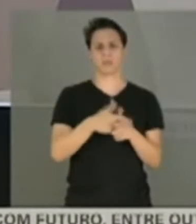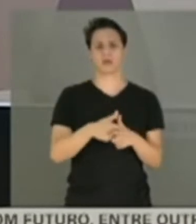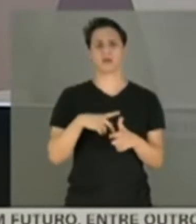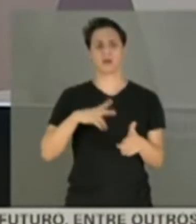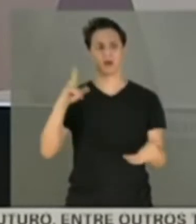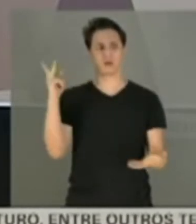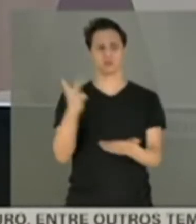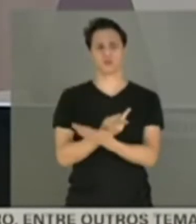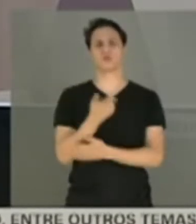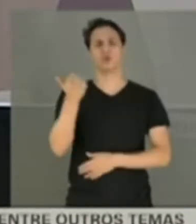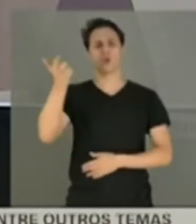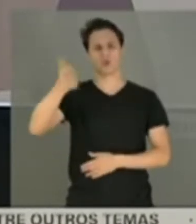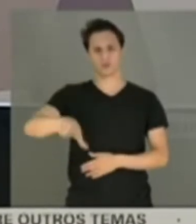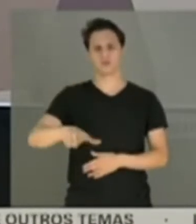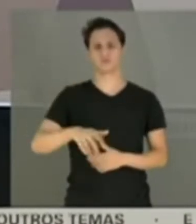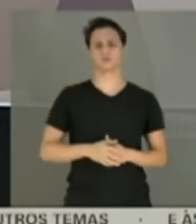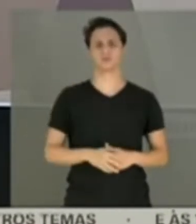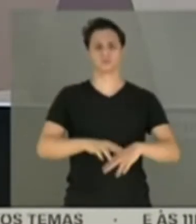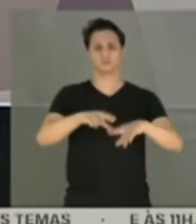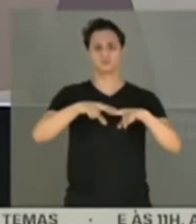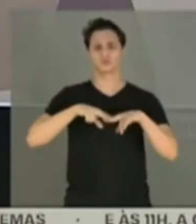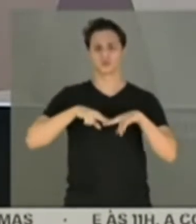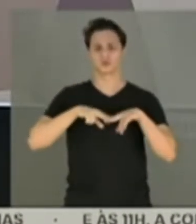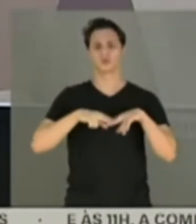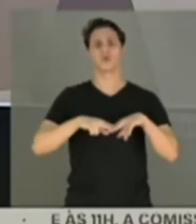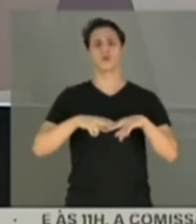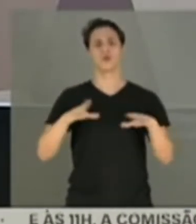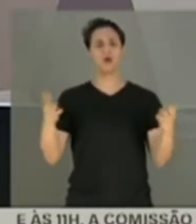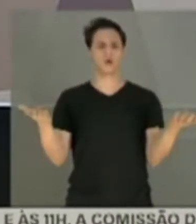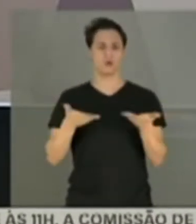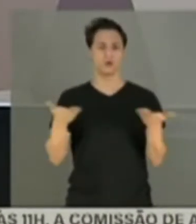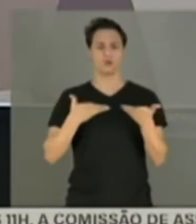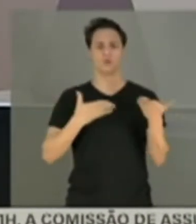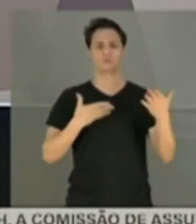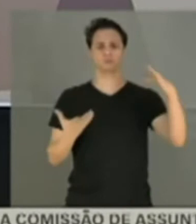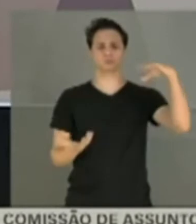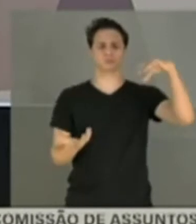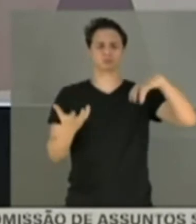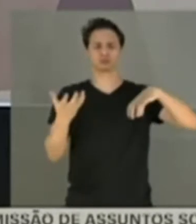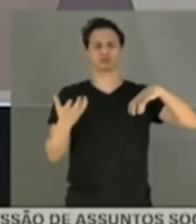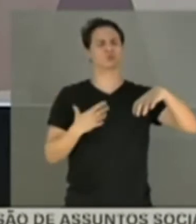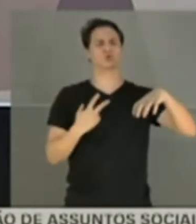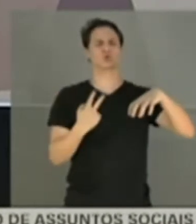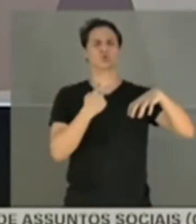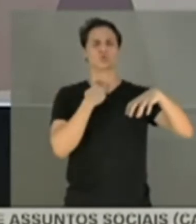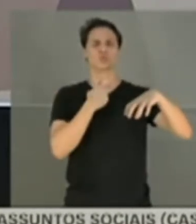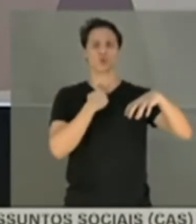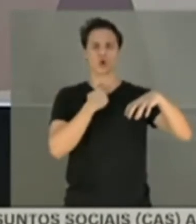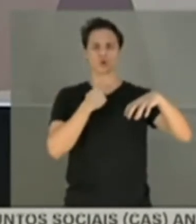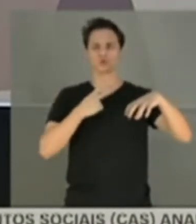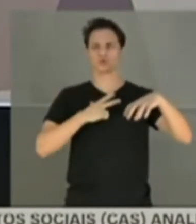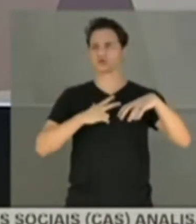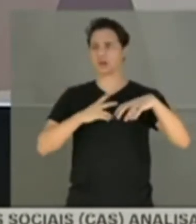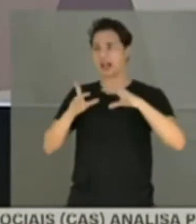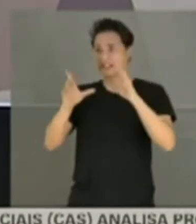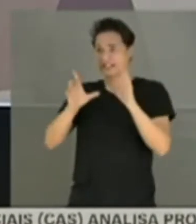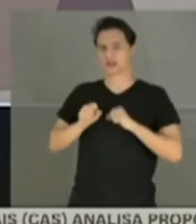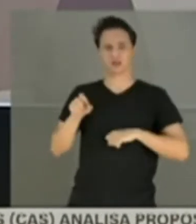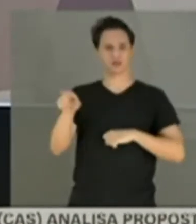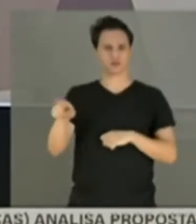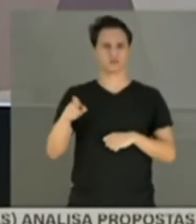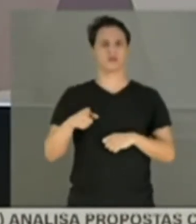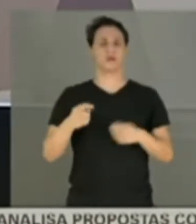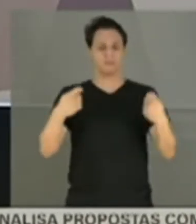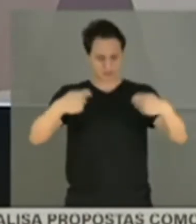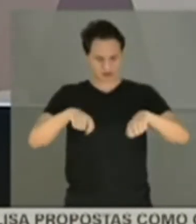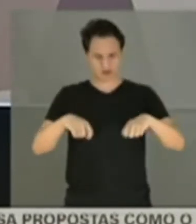acontecendo de novo. Por isso, o Congresso Nacional não pode se curvar a isso. É necessário que tome